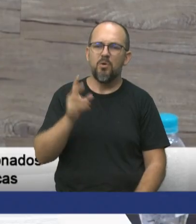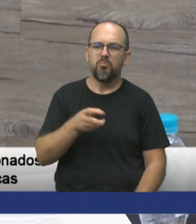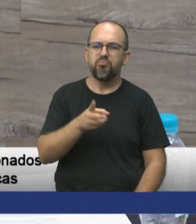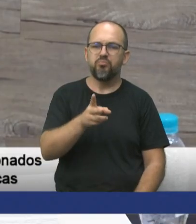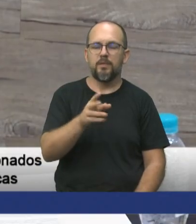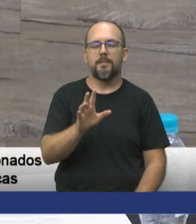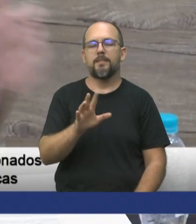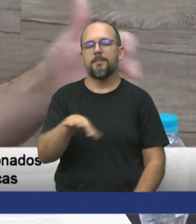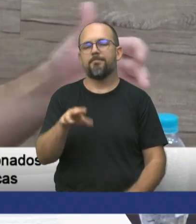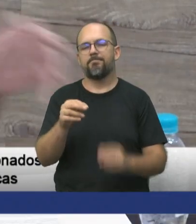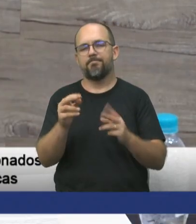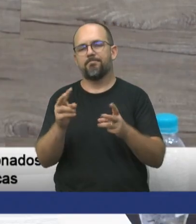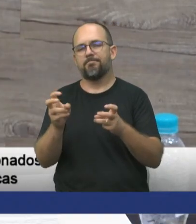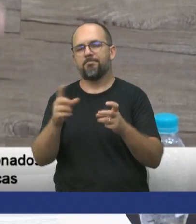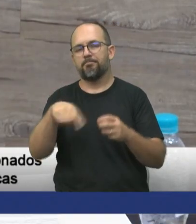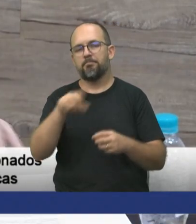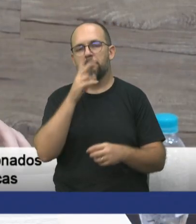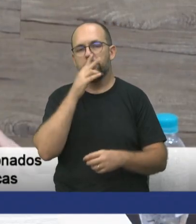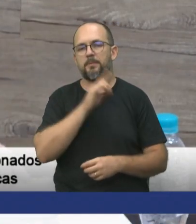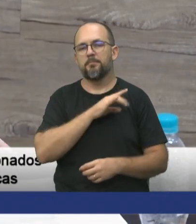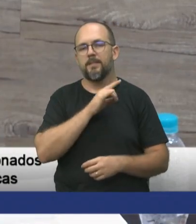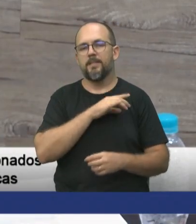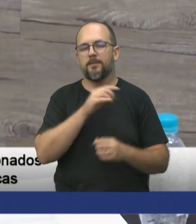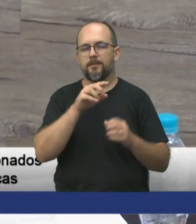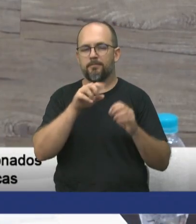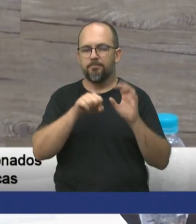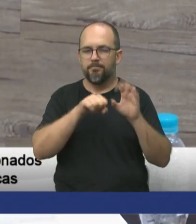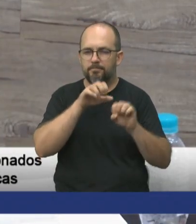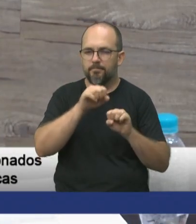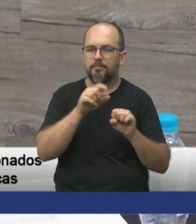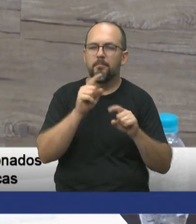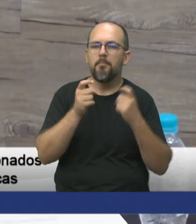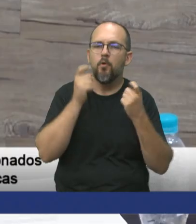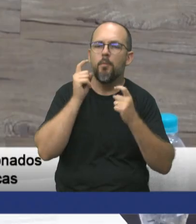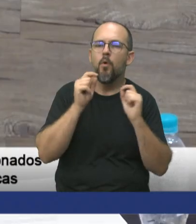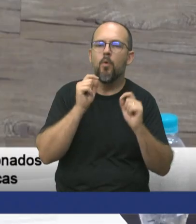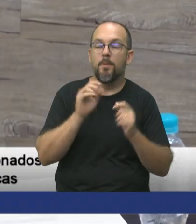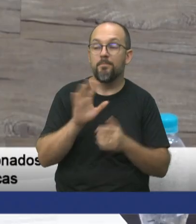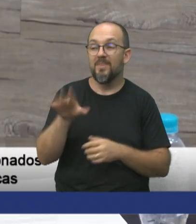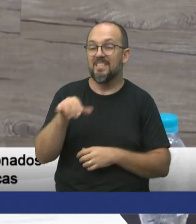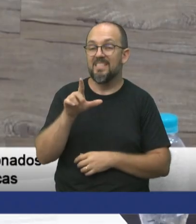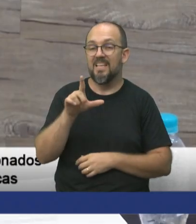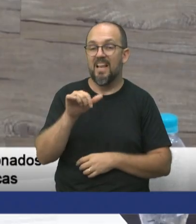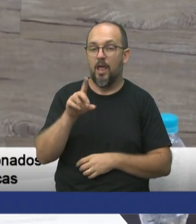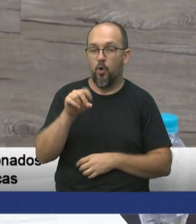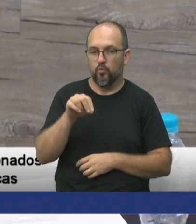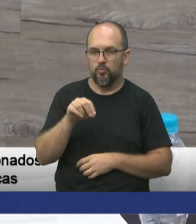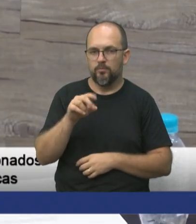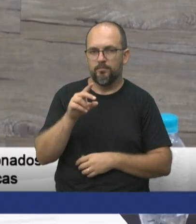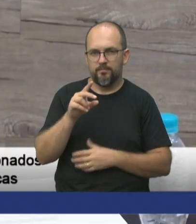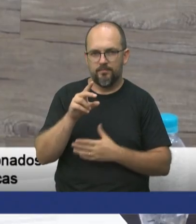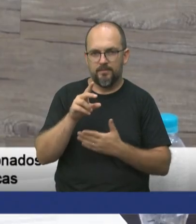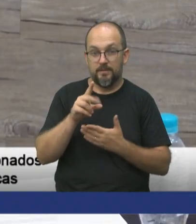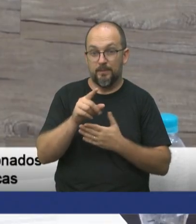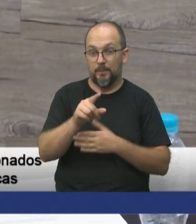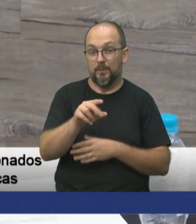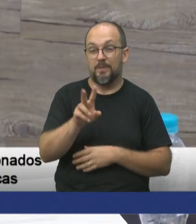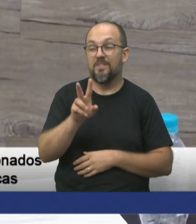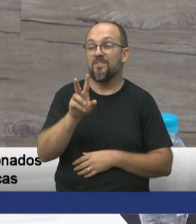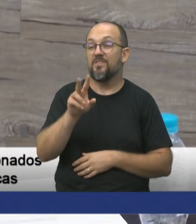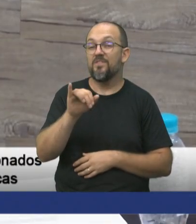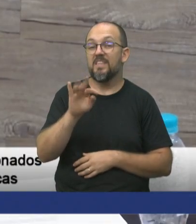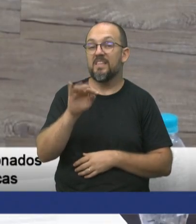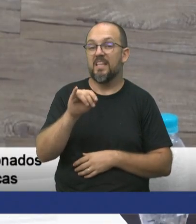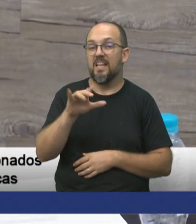né, que em última instância a gente identifica qual que é a preocupação. Se o laudo for vitalício, medo. Será